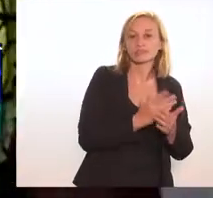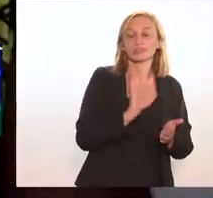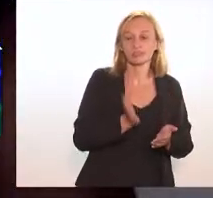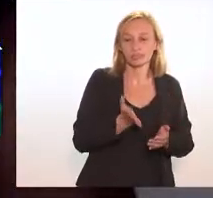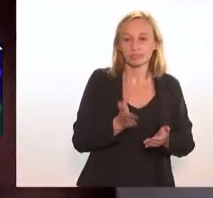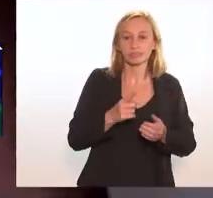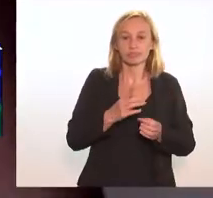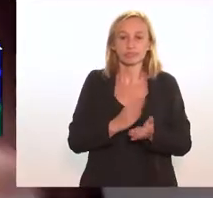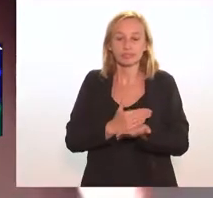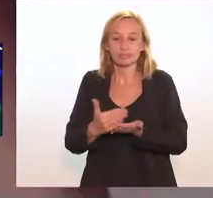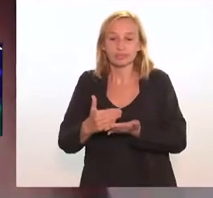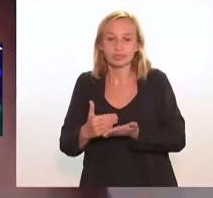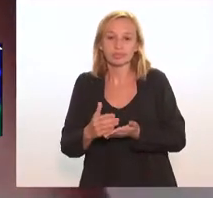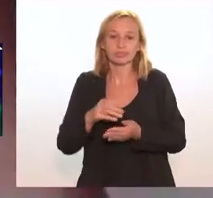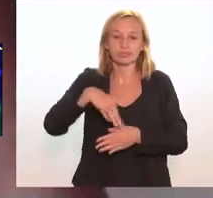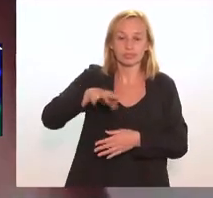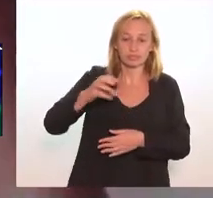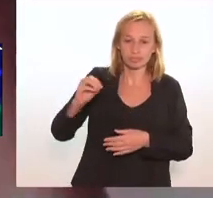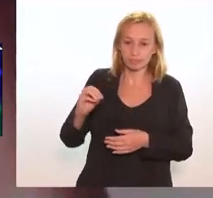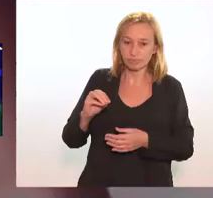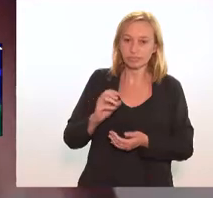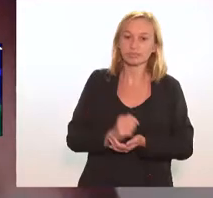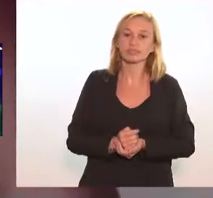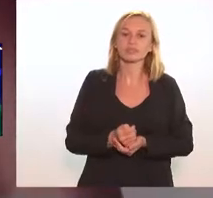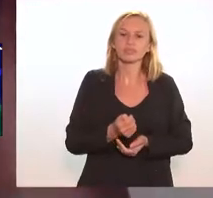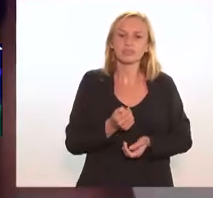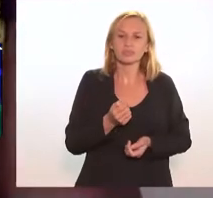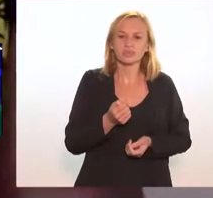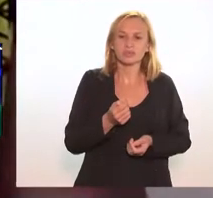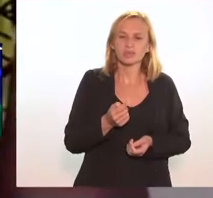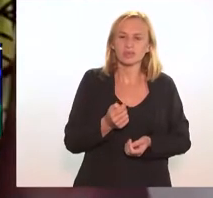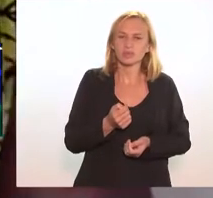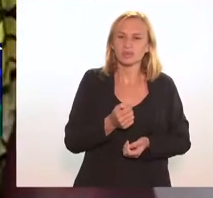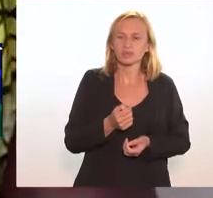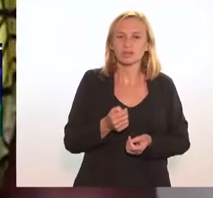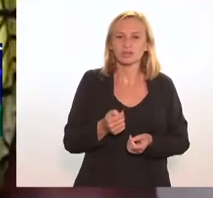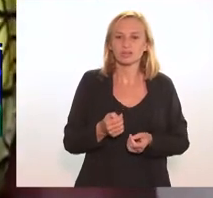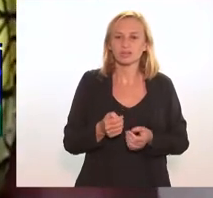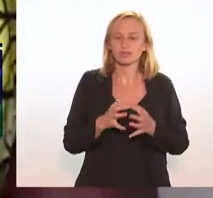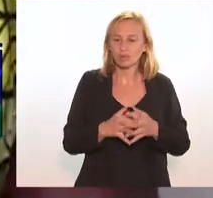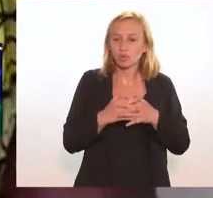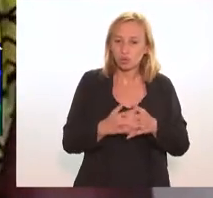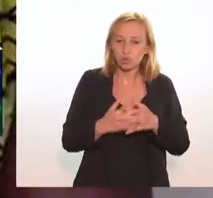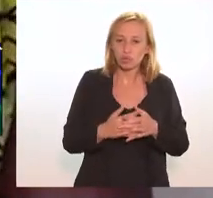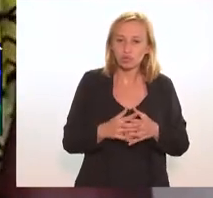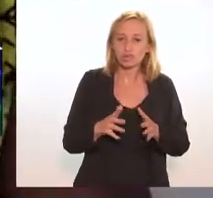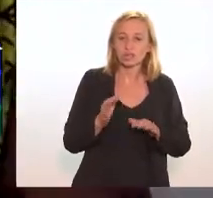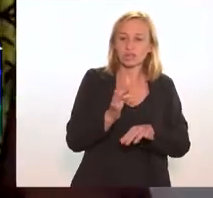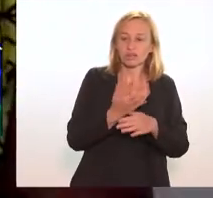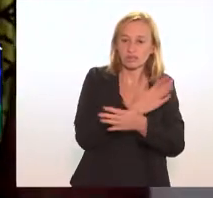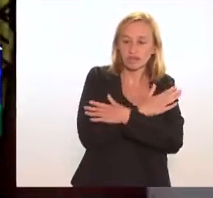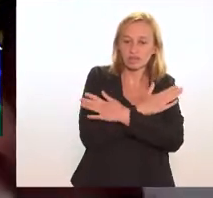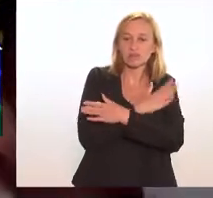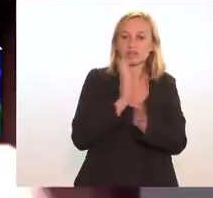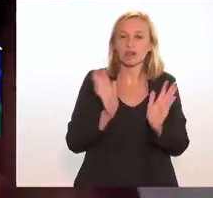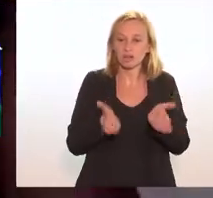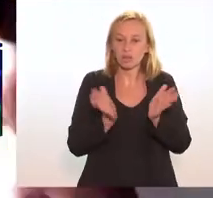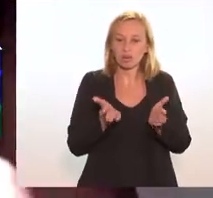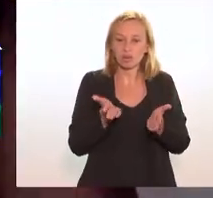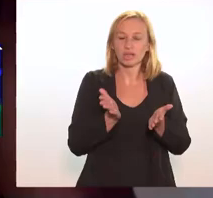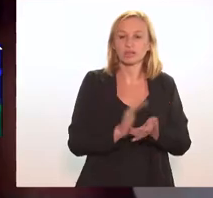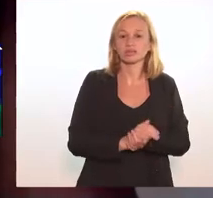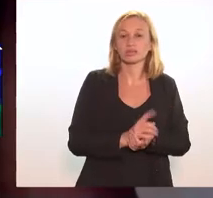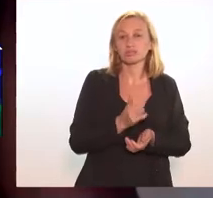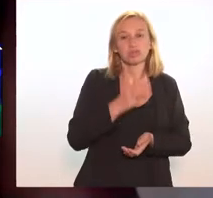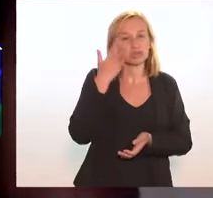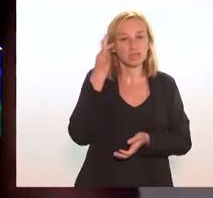março, um retorno muito tumultuado, que a partir, inclusive, desses feriadões agora colocados, não